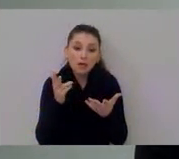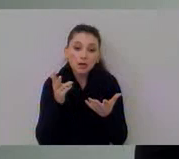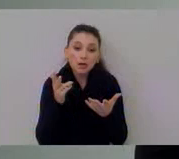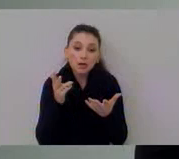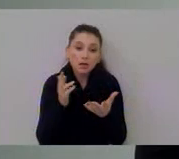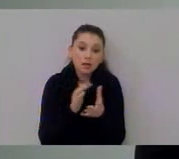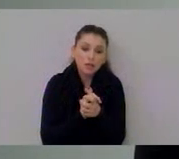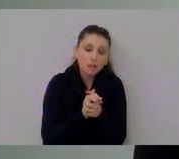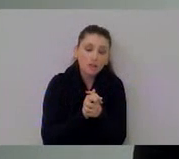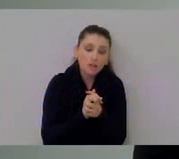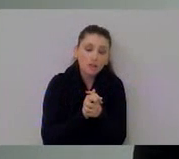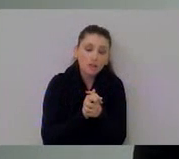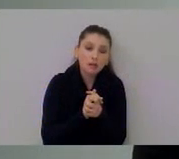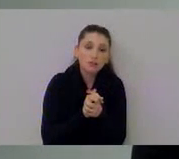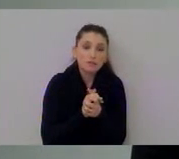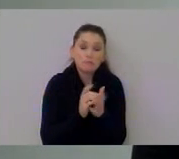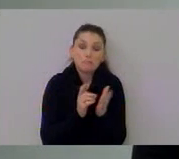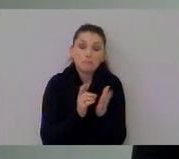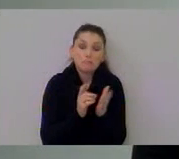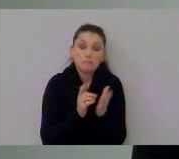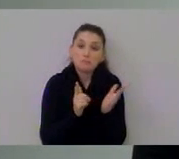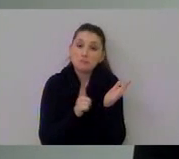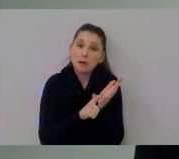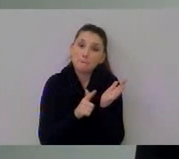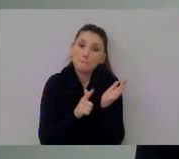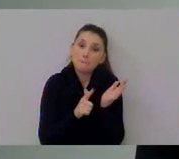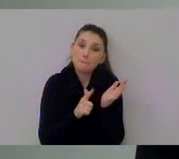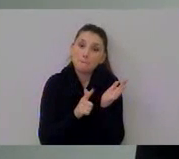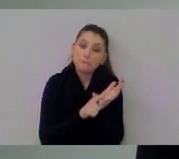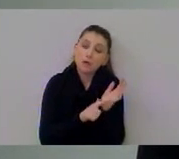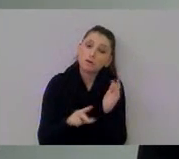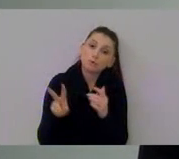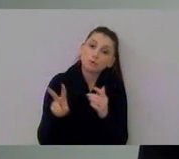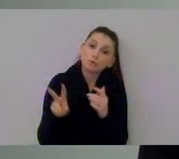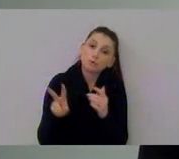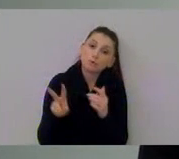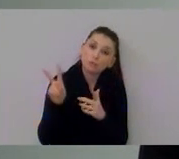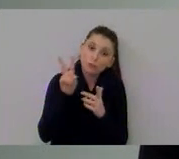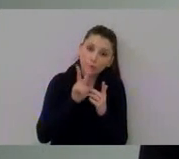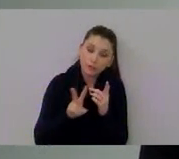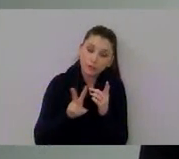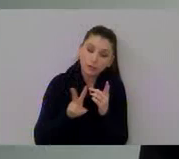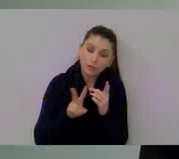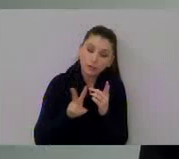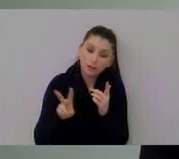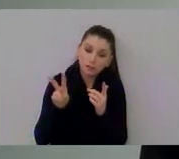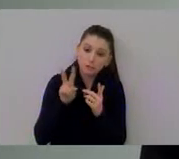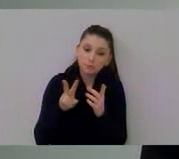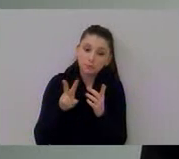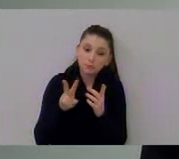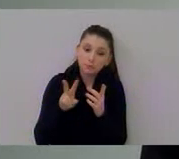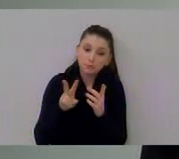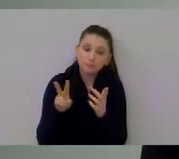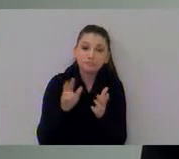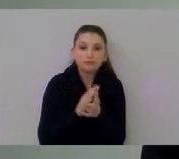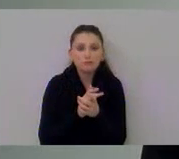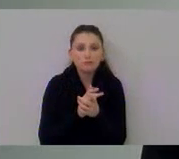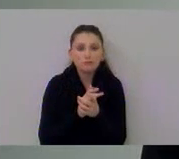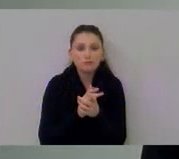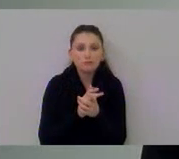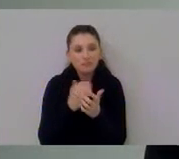do vereador. E eles nos falaram a questão da